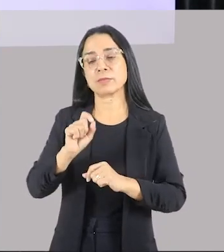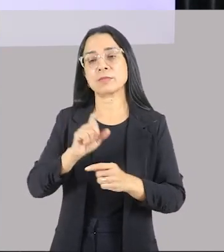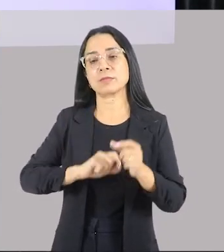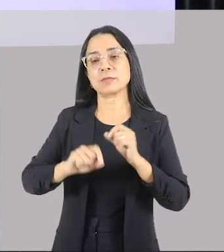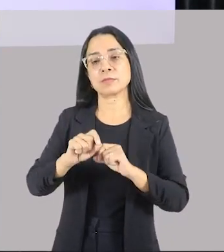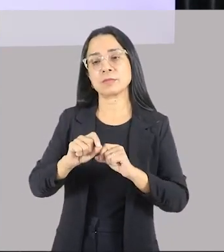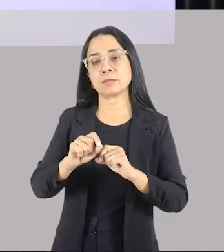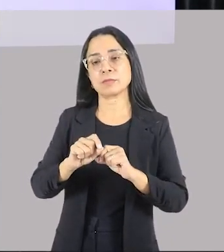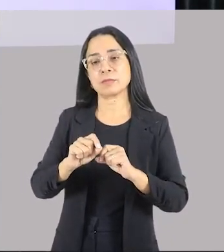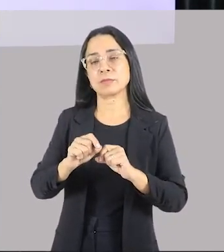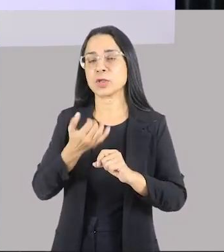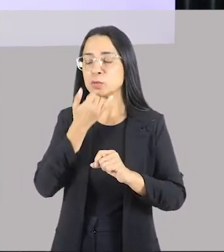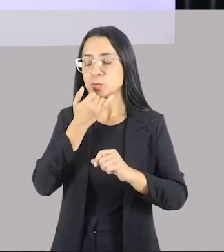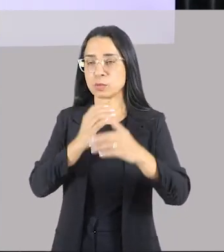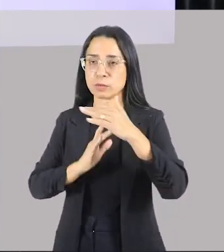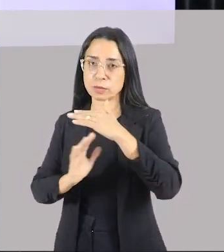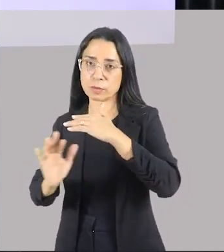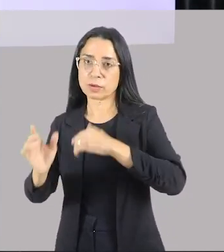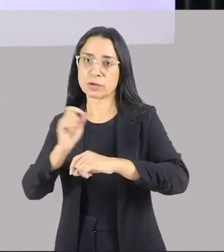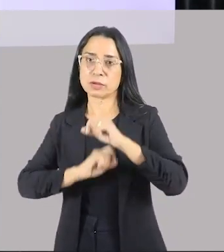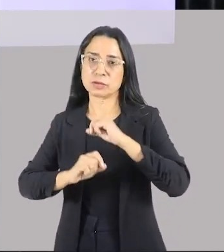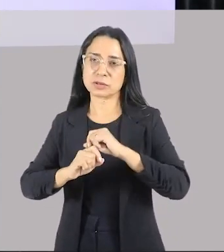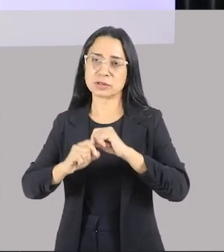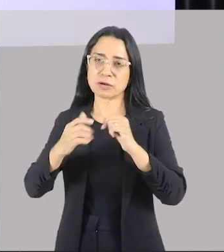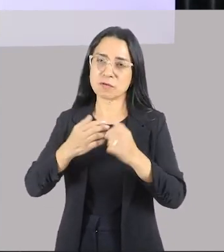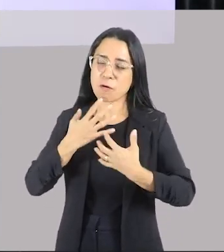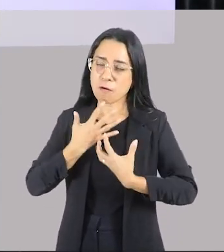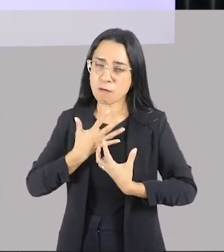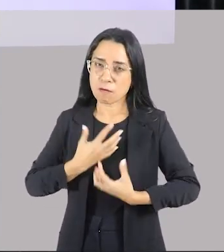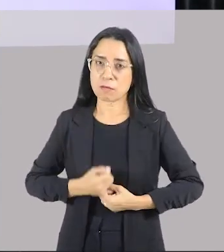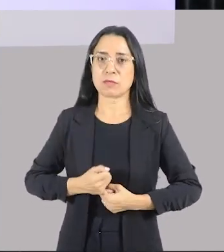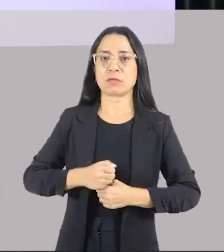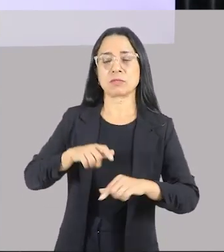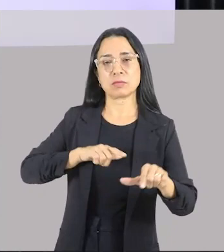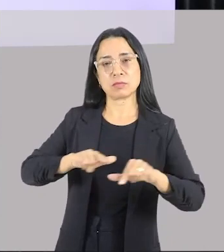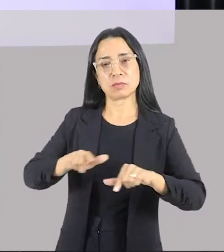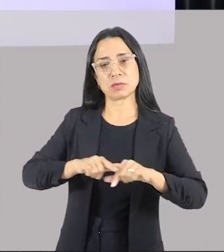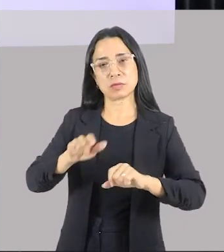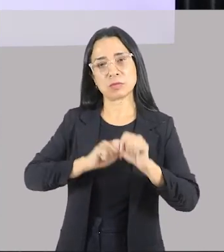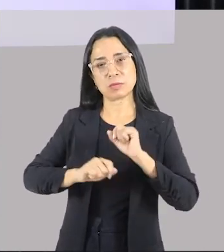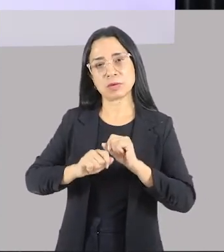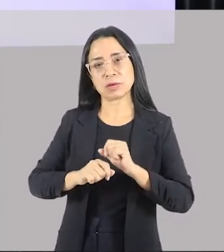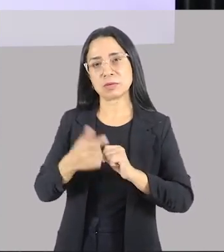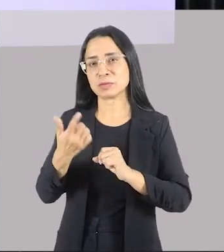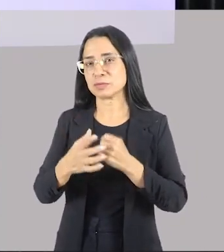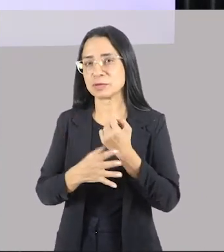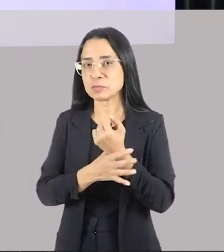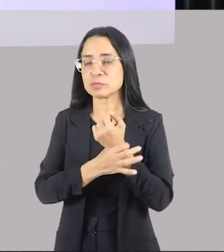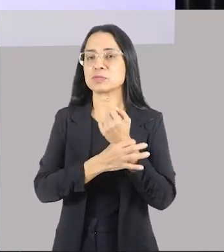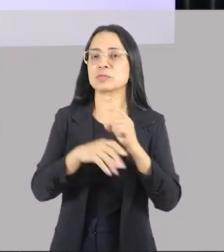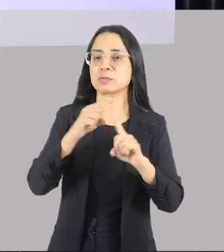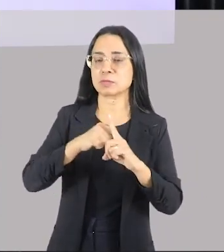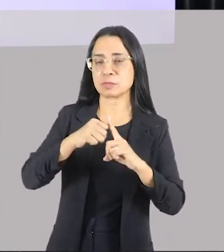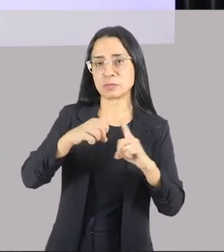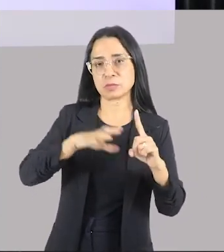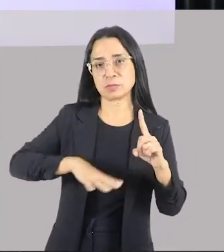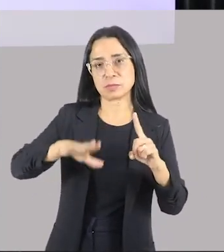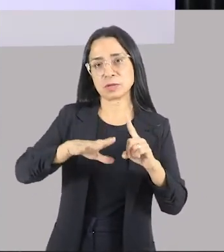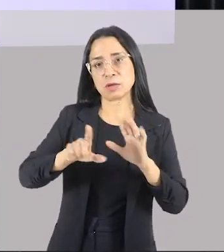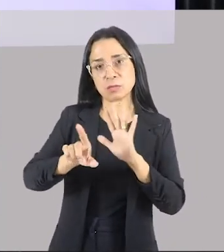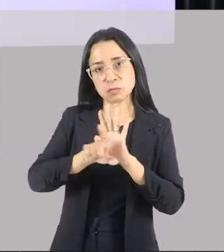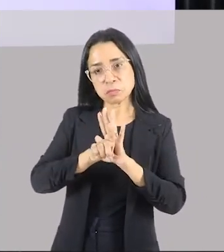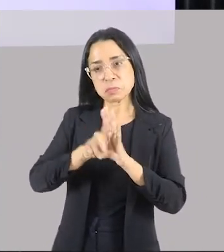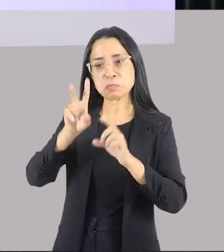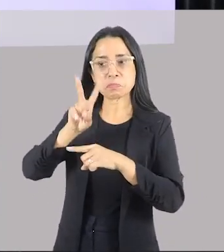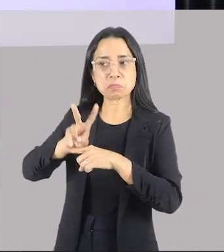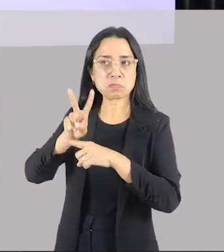uma exaustiva jornada de trabalho, em condições precárias, sem a seguridade social e muito menos leis que